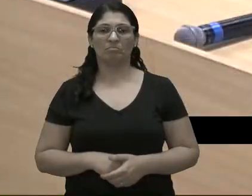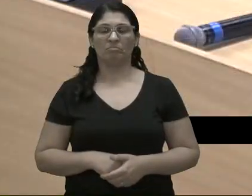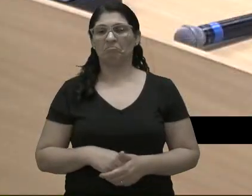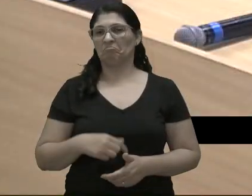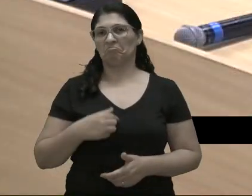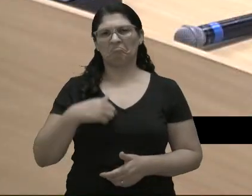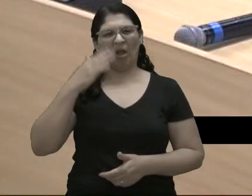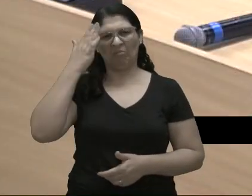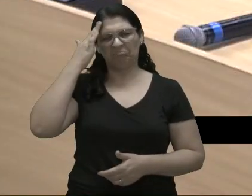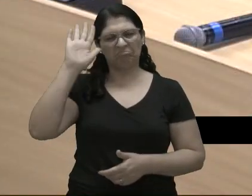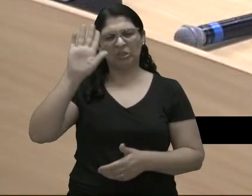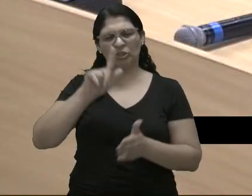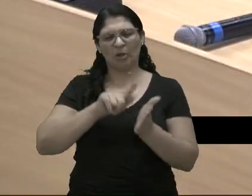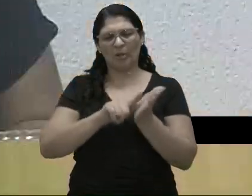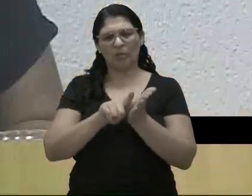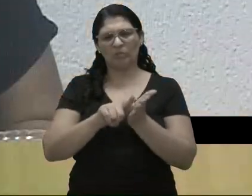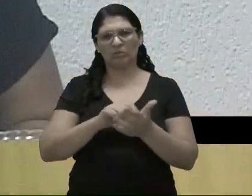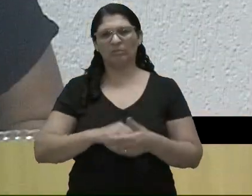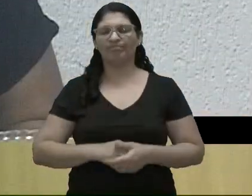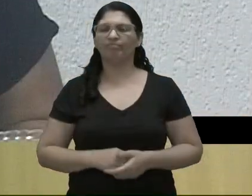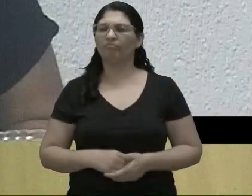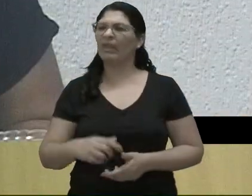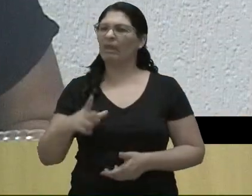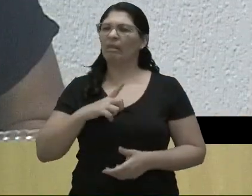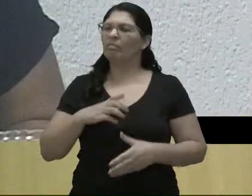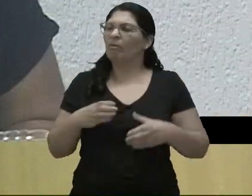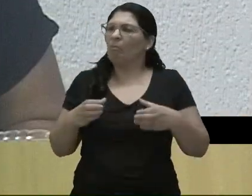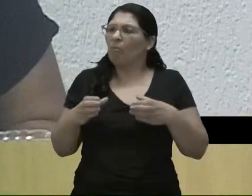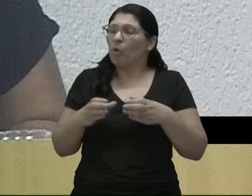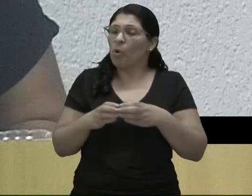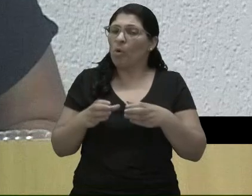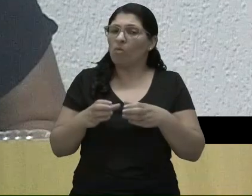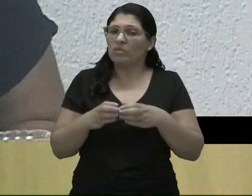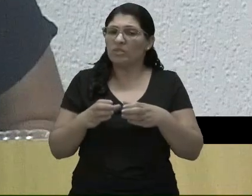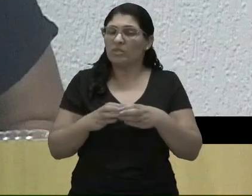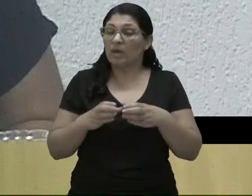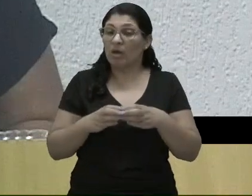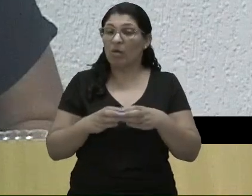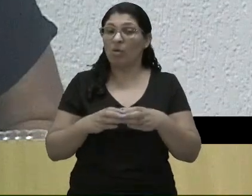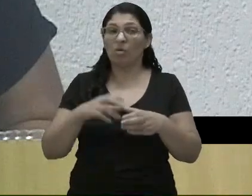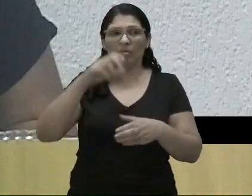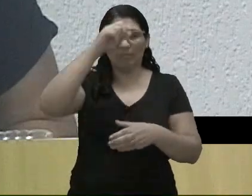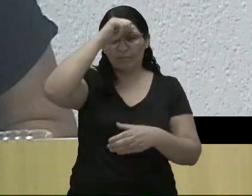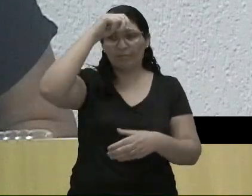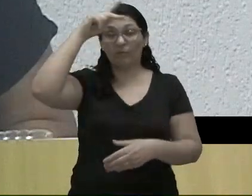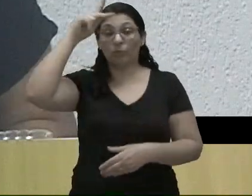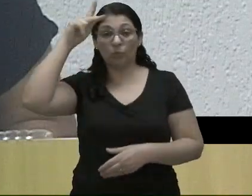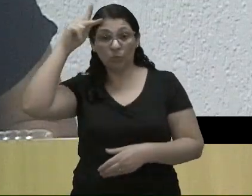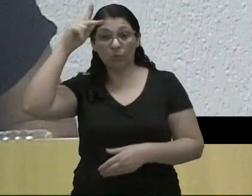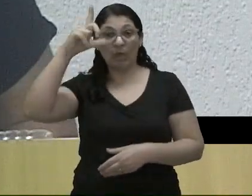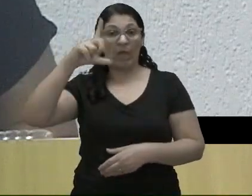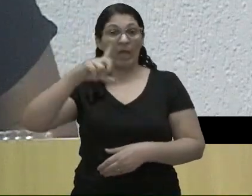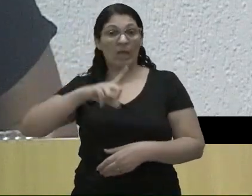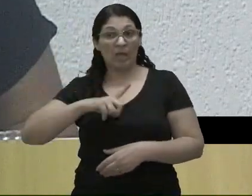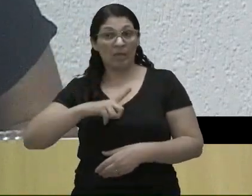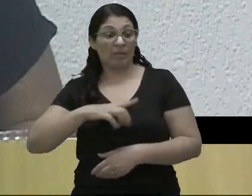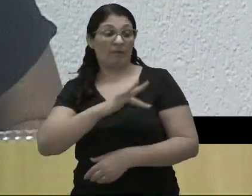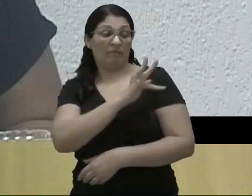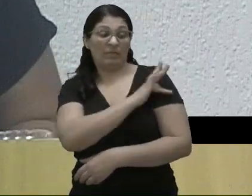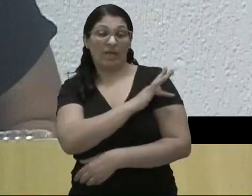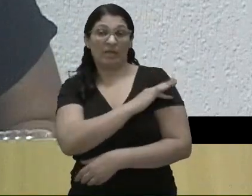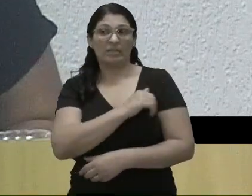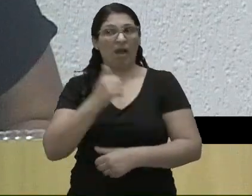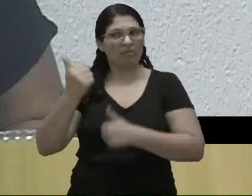Eu não entendi. É, existe uma comissão da prefeitura, tá? Que ela tem que fazer a avaliação e